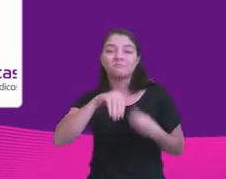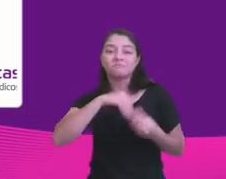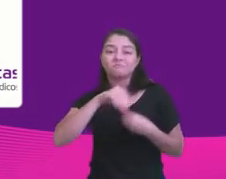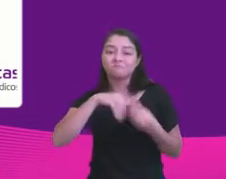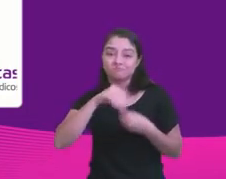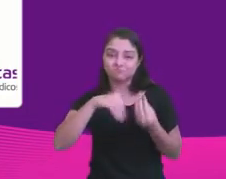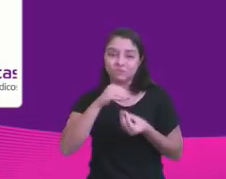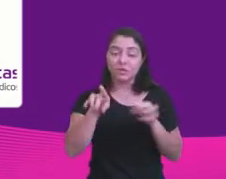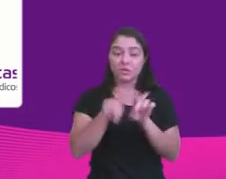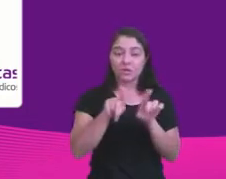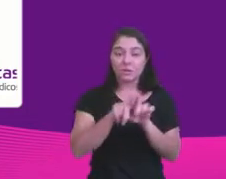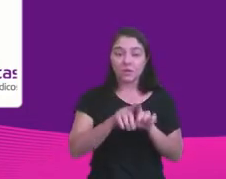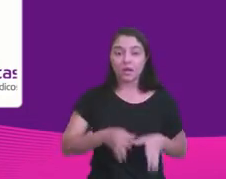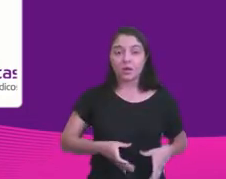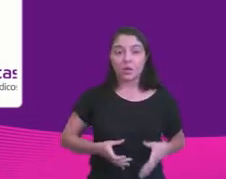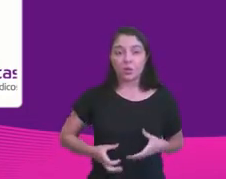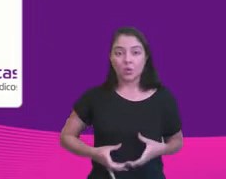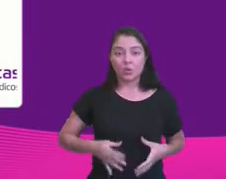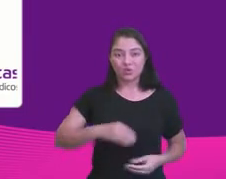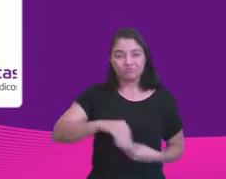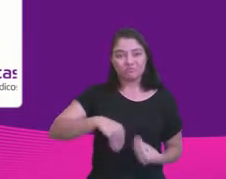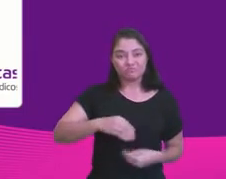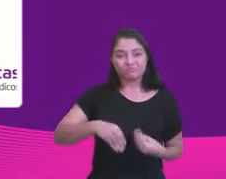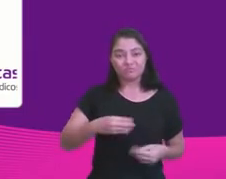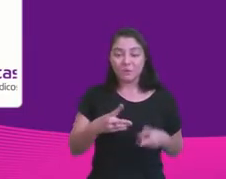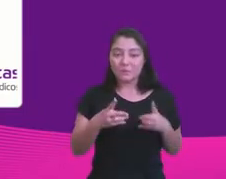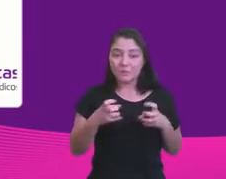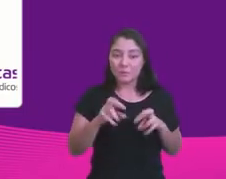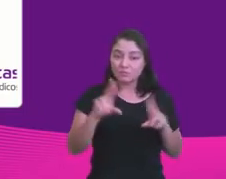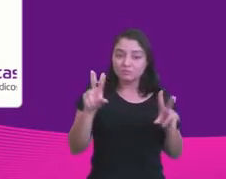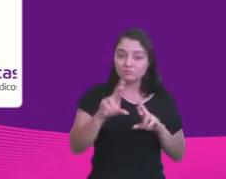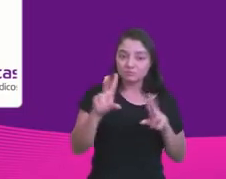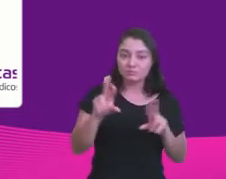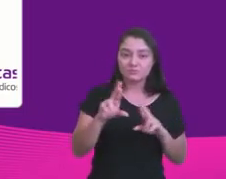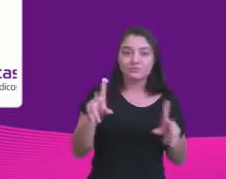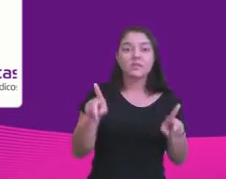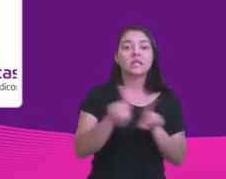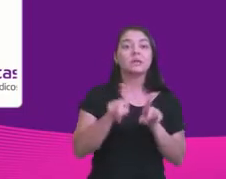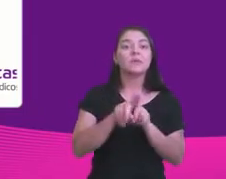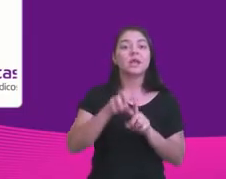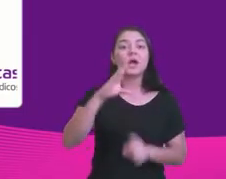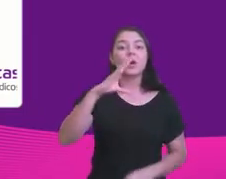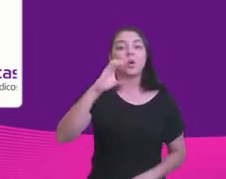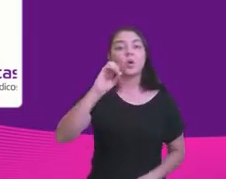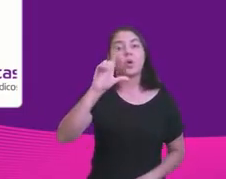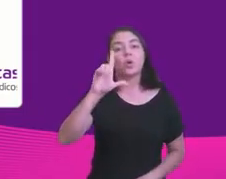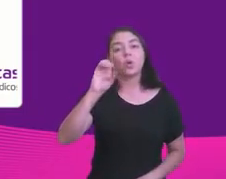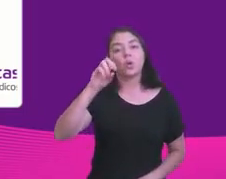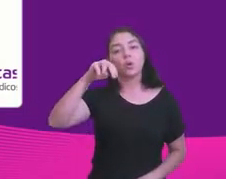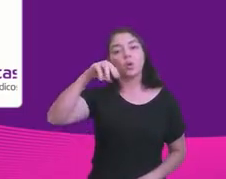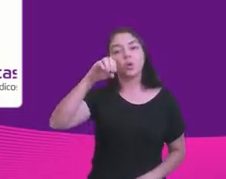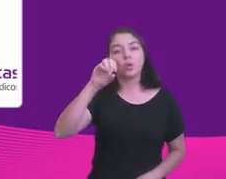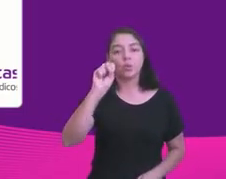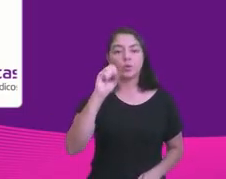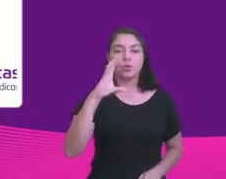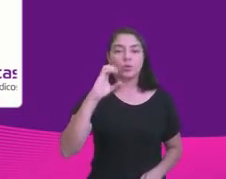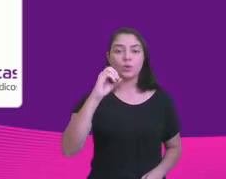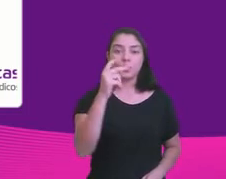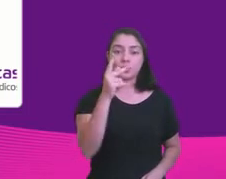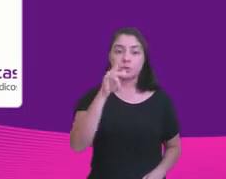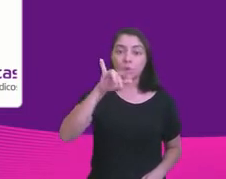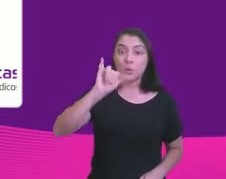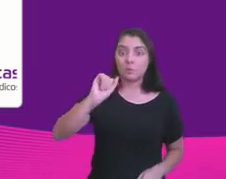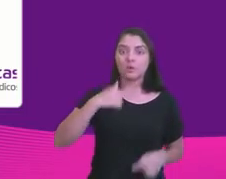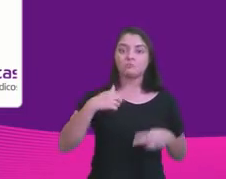Na colonoscopia, lesão vegetante, infiltrativa, não estenosante de reto médio, de 8 a 12